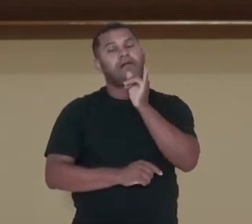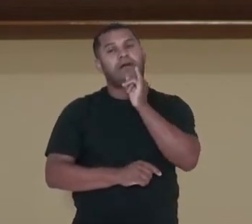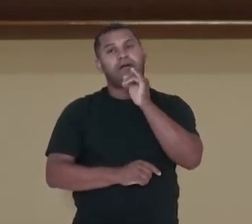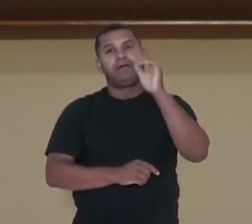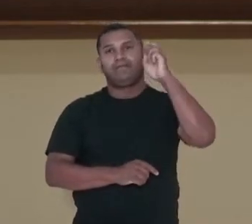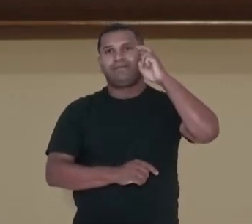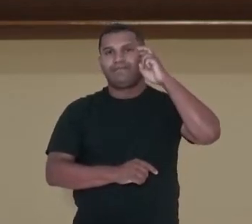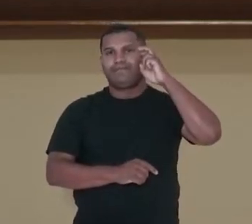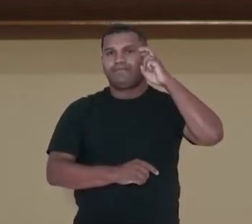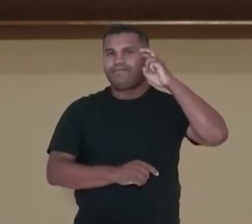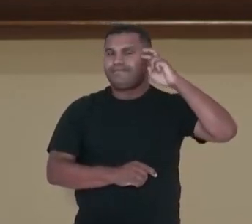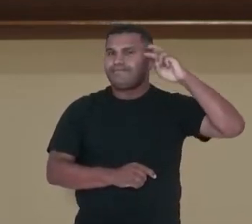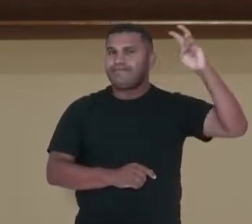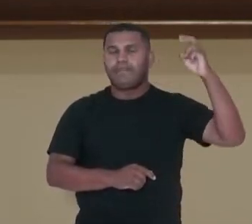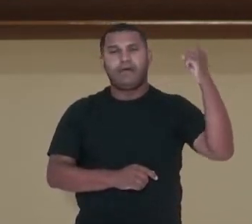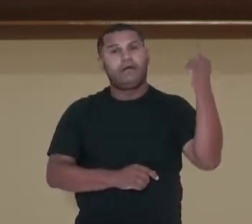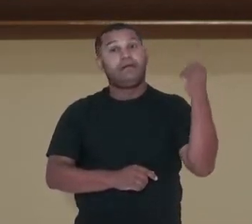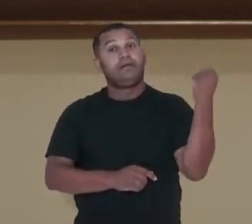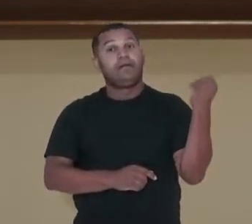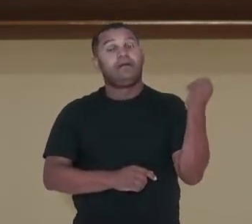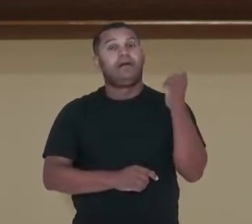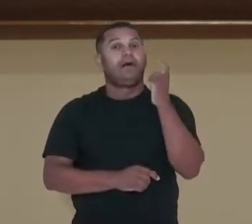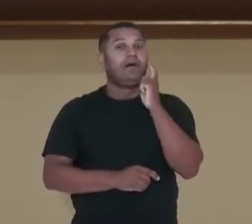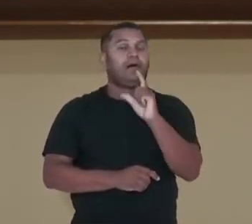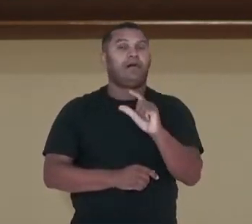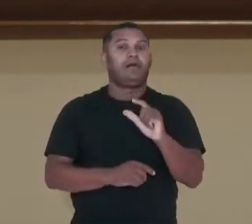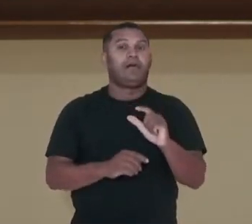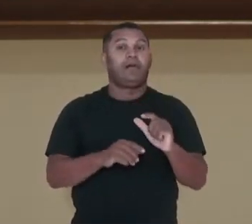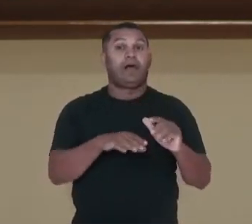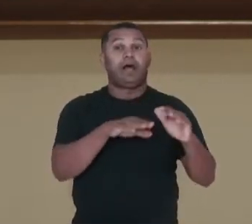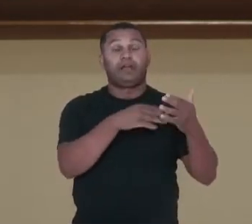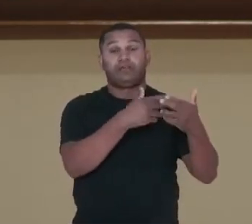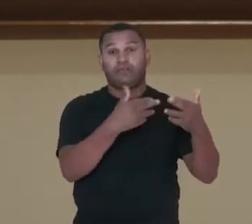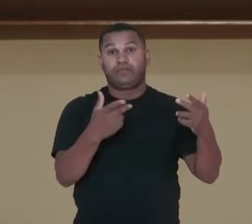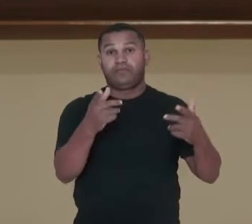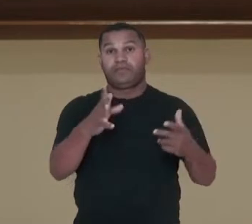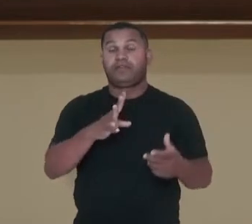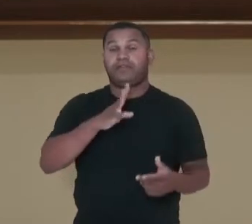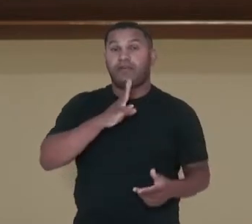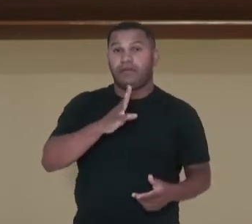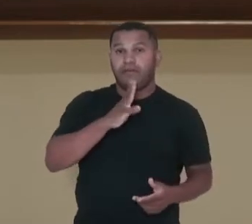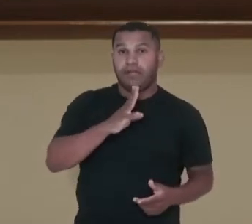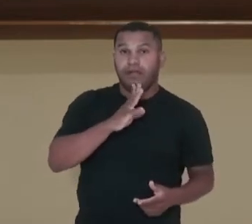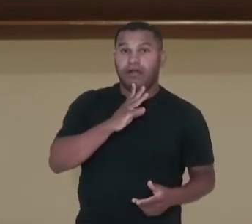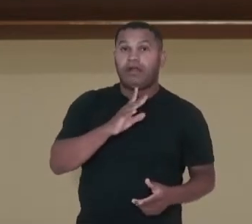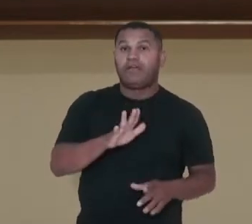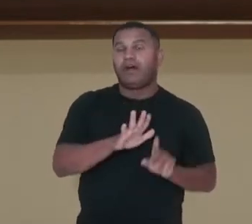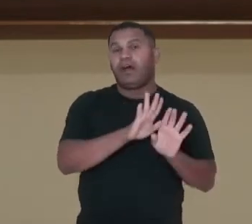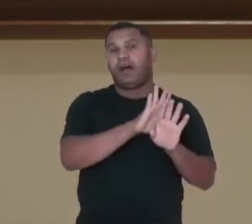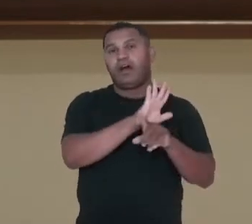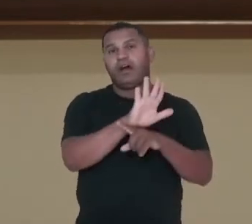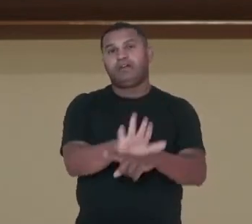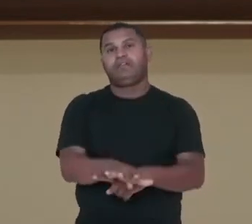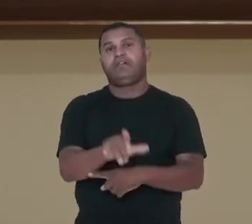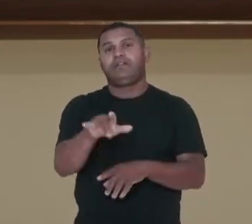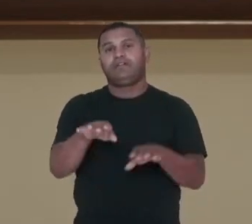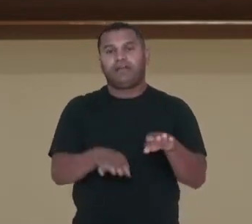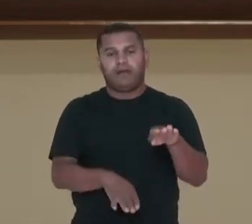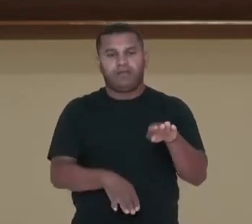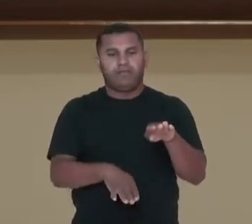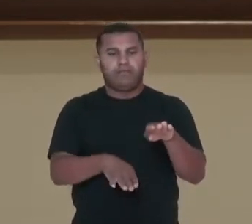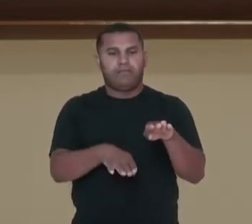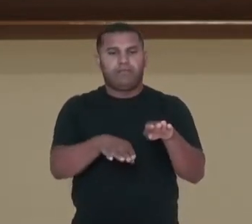a respeito deste assunto. Isso mesmo. E o nivelamento, ele serve mesmo para isso. Resgatar os